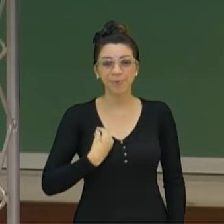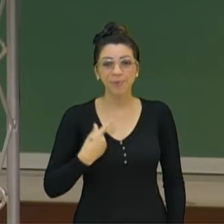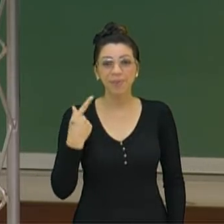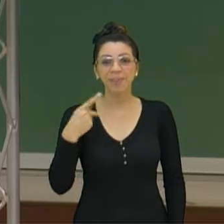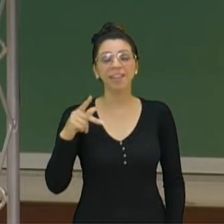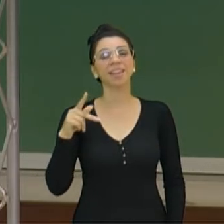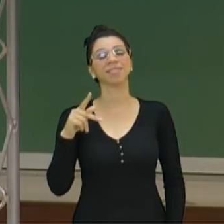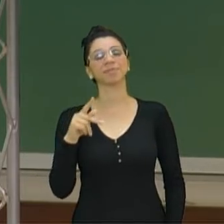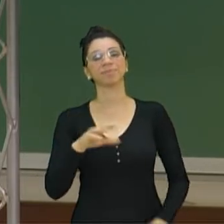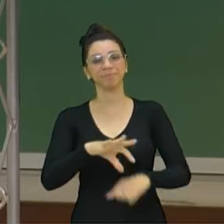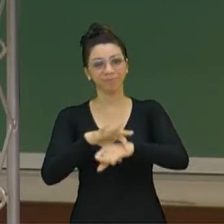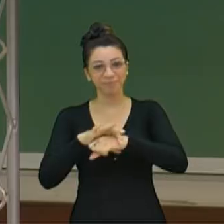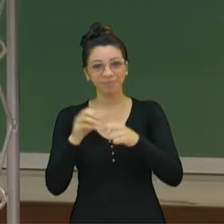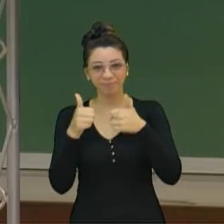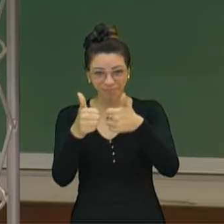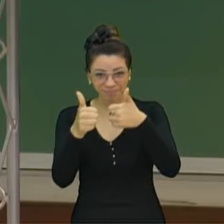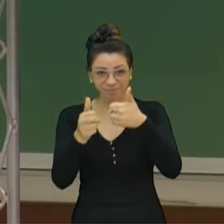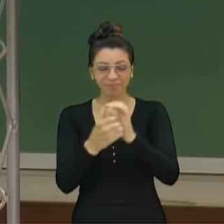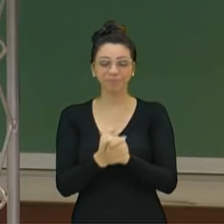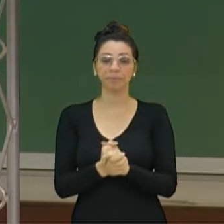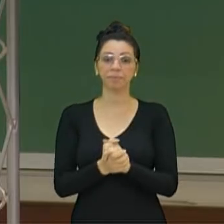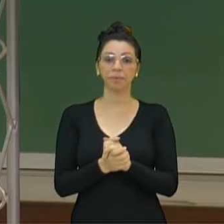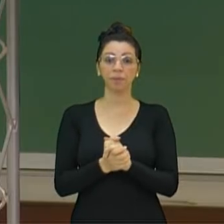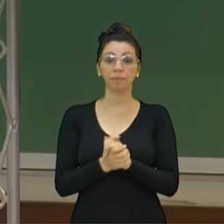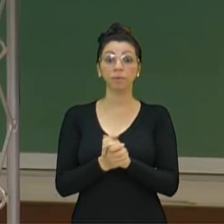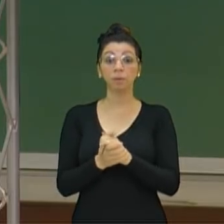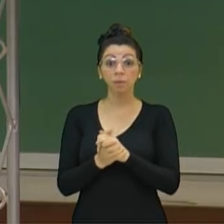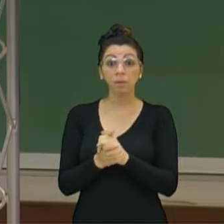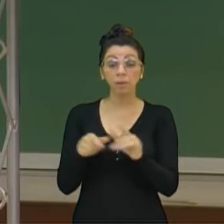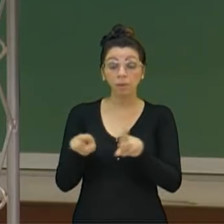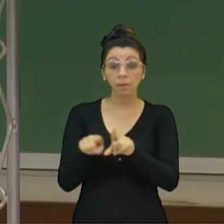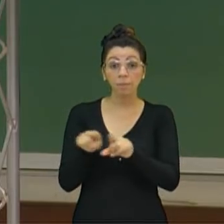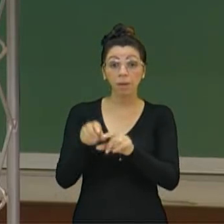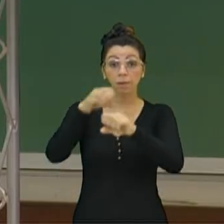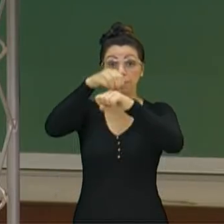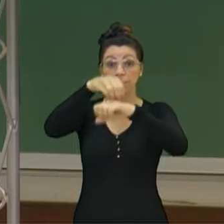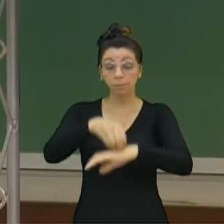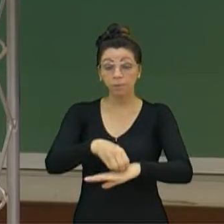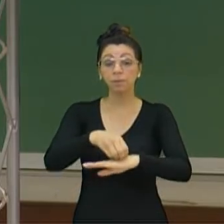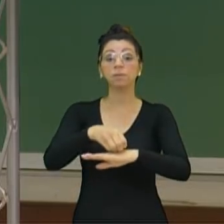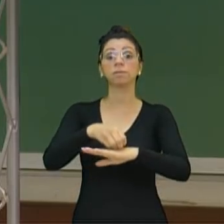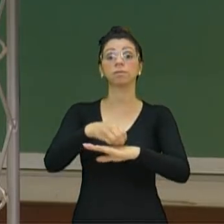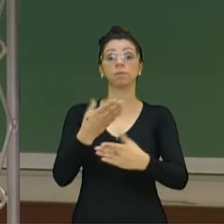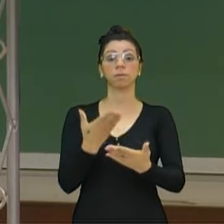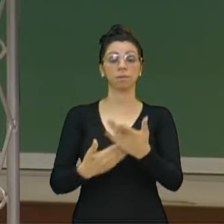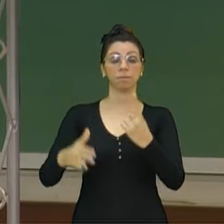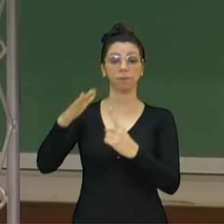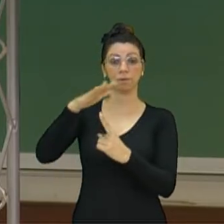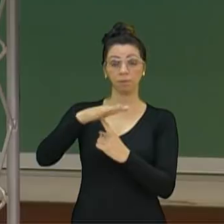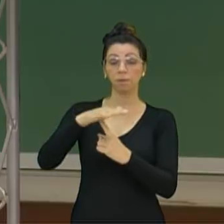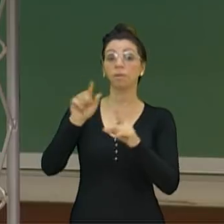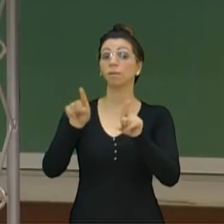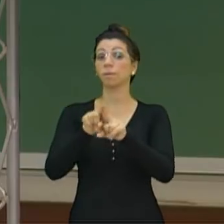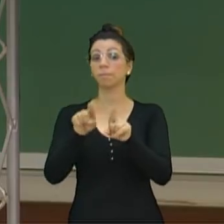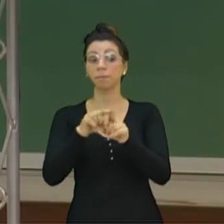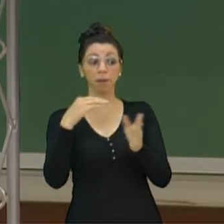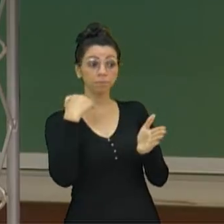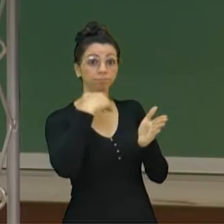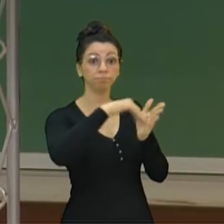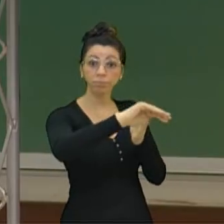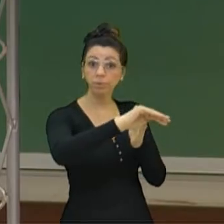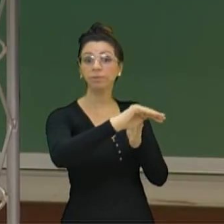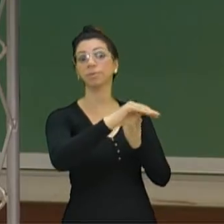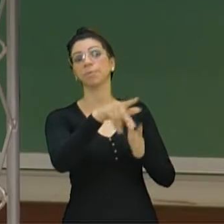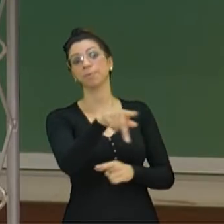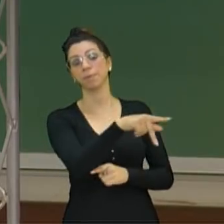aula está garantida. Está acessando o aplicativo Aula Paraná, não está conseguindo? Entre em contato com o seu professor. Se você